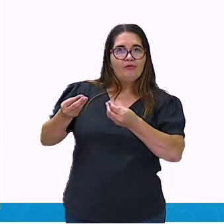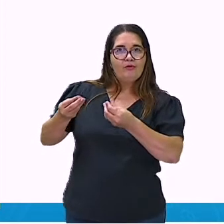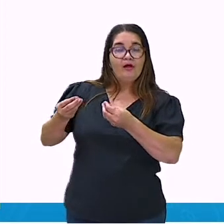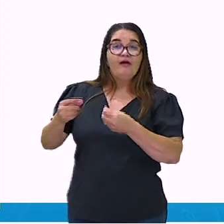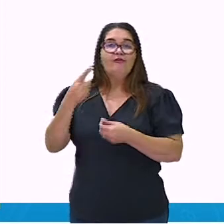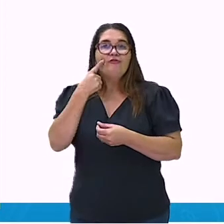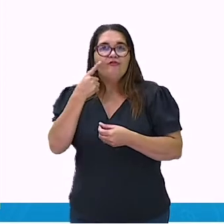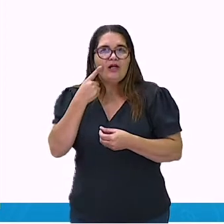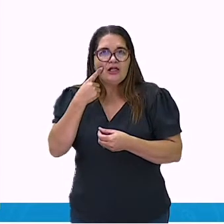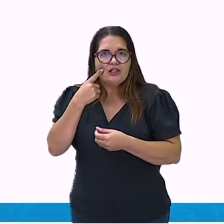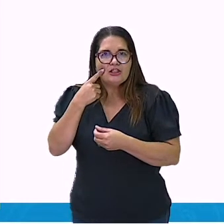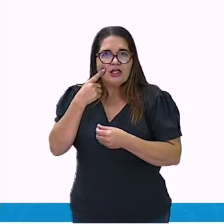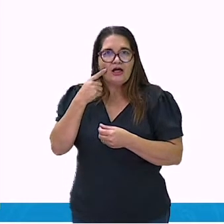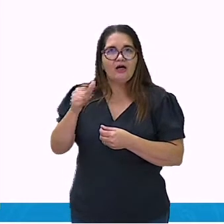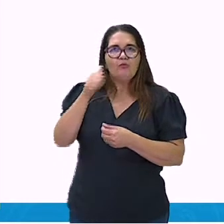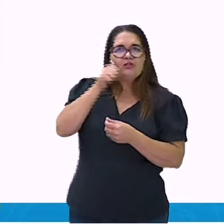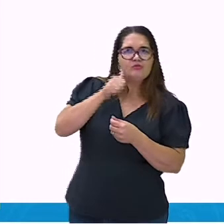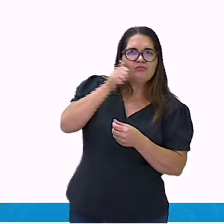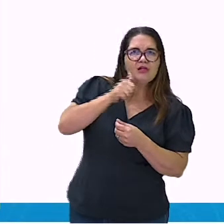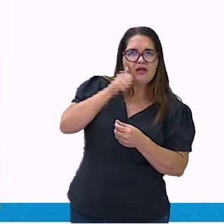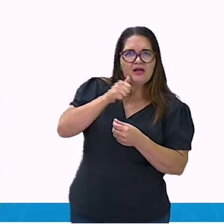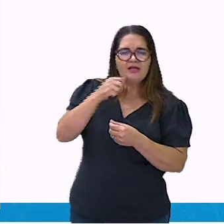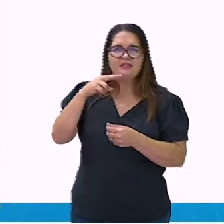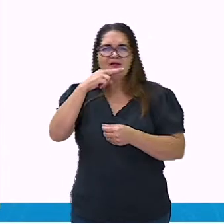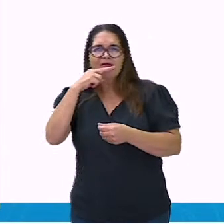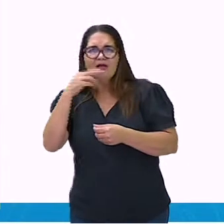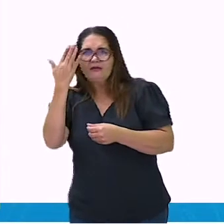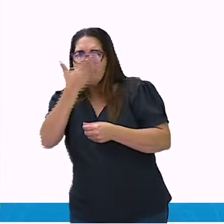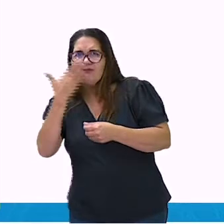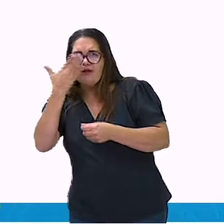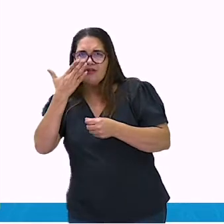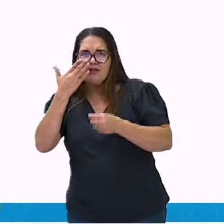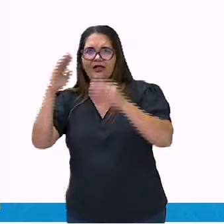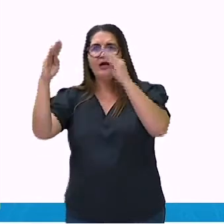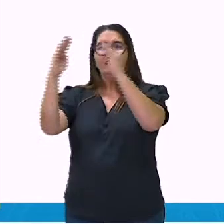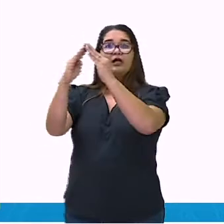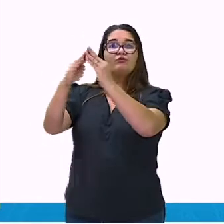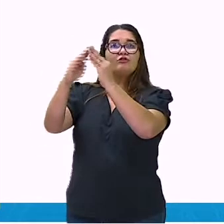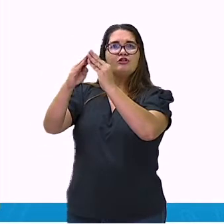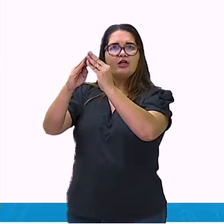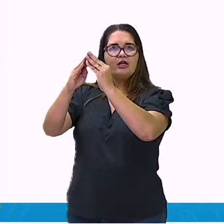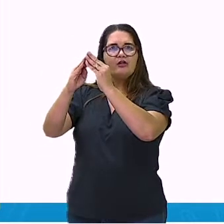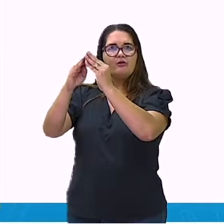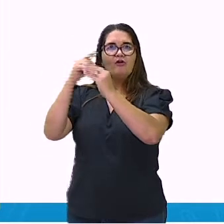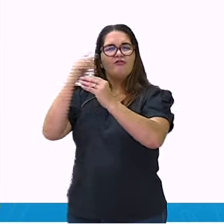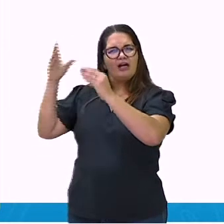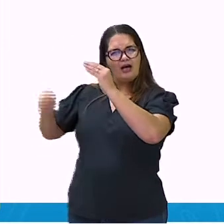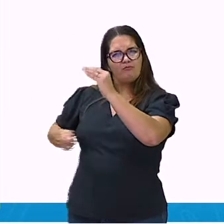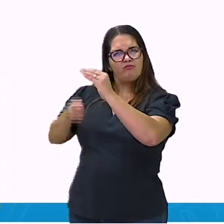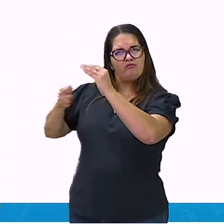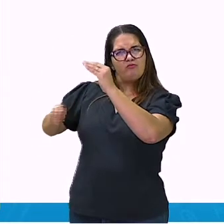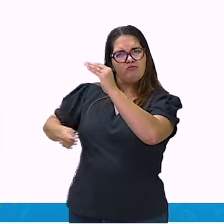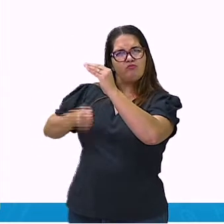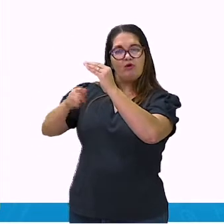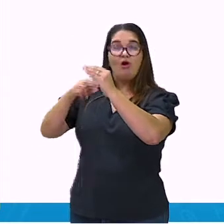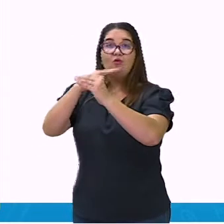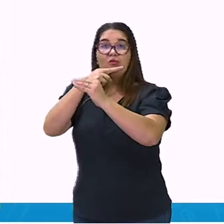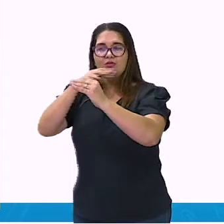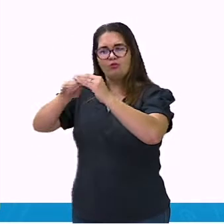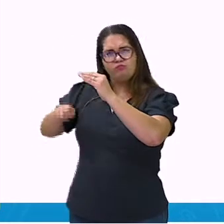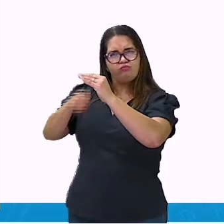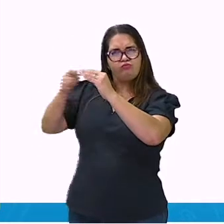você purgava o açúcar, moía o açúcar, né? Aqui na moenda. Também